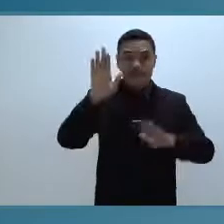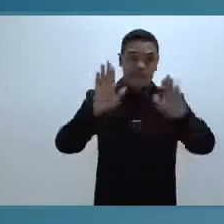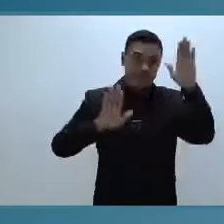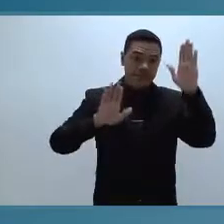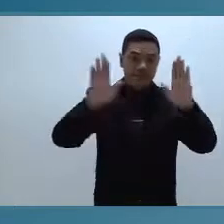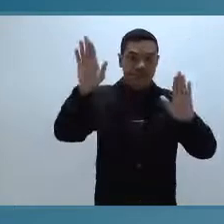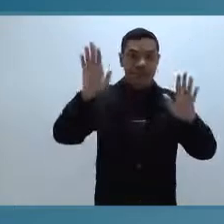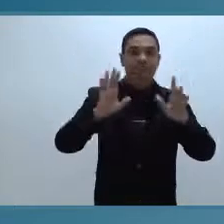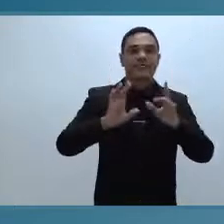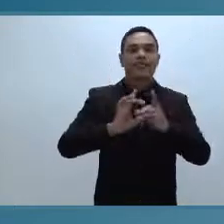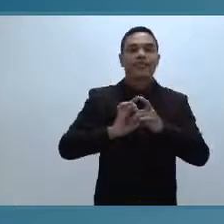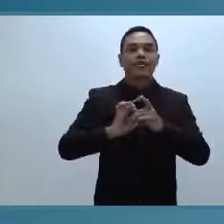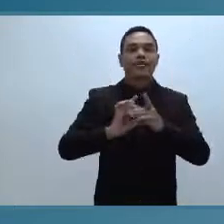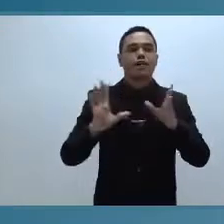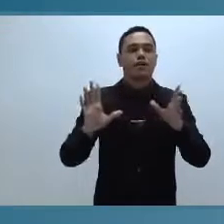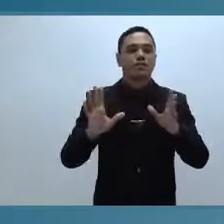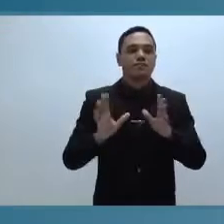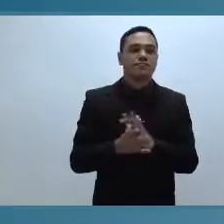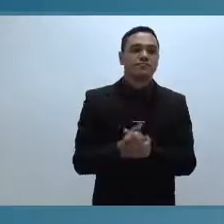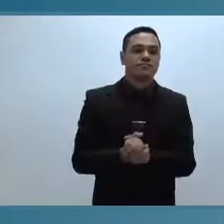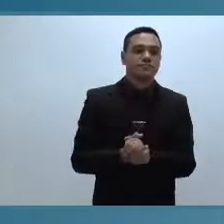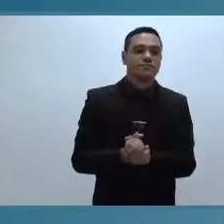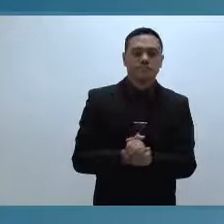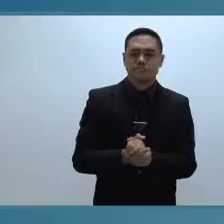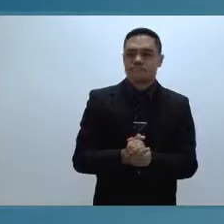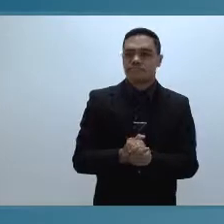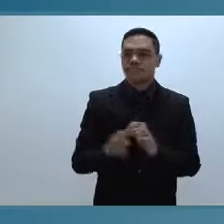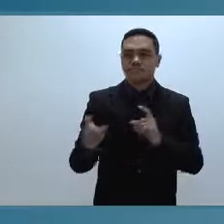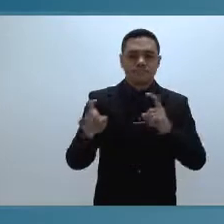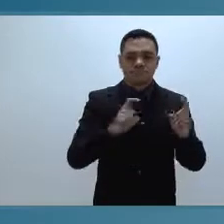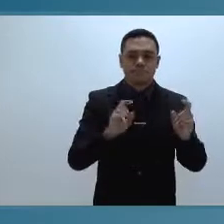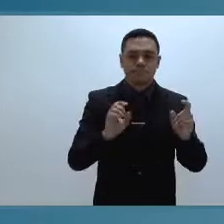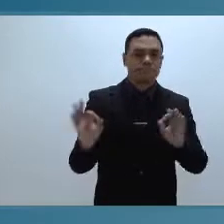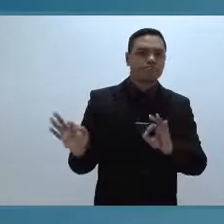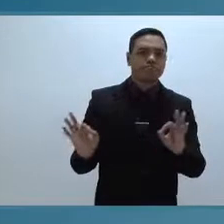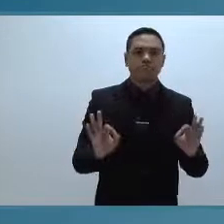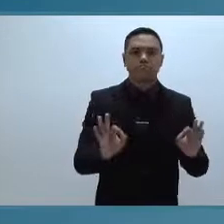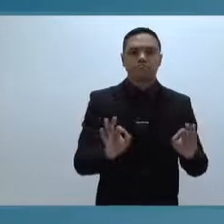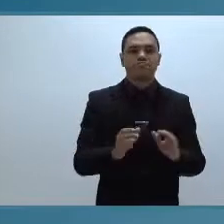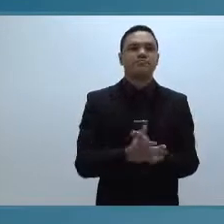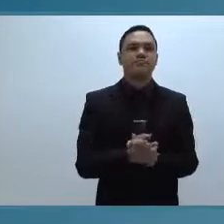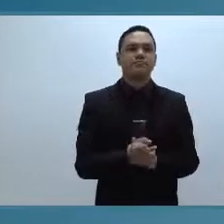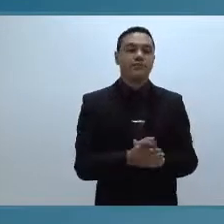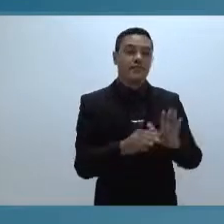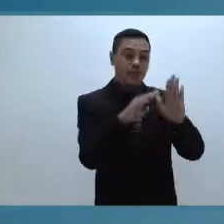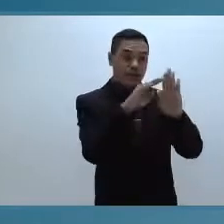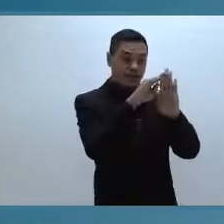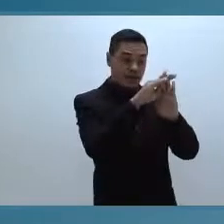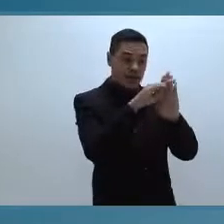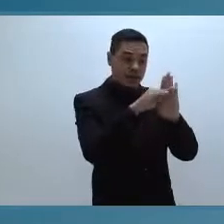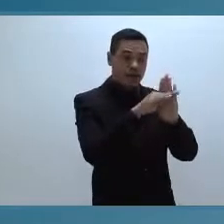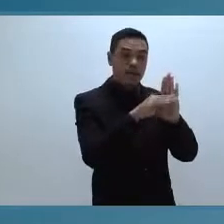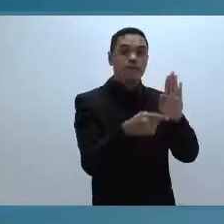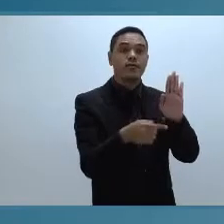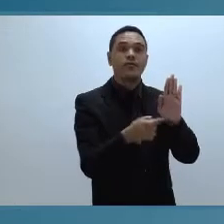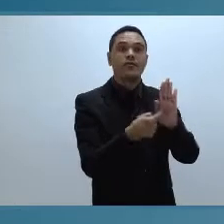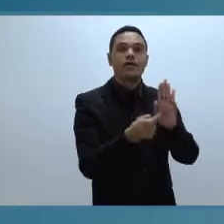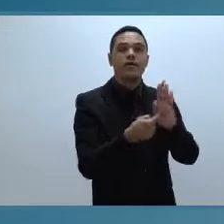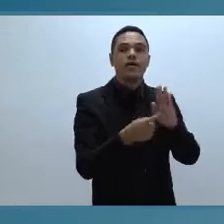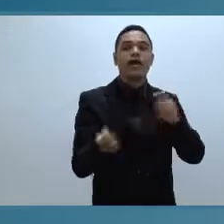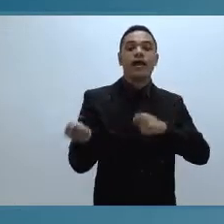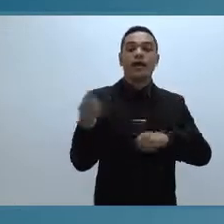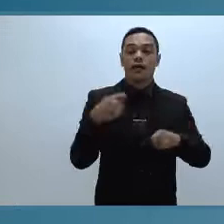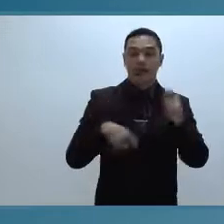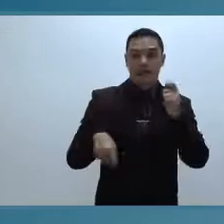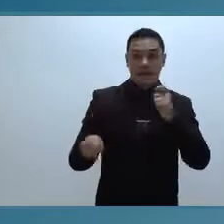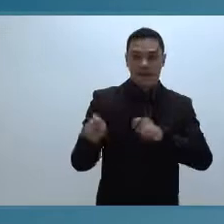Não havendo mais quem queira se manifestar, vamos à parte administrativa desta pauta. Feito de número 1